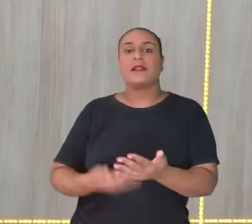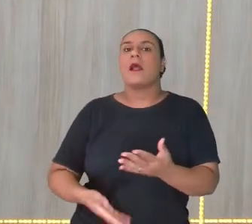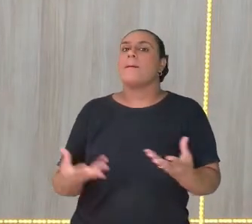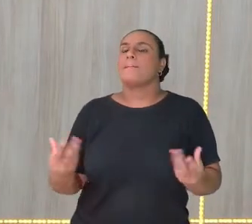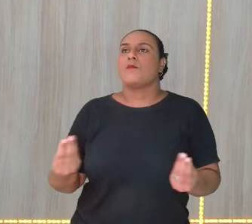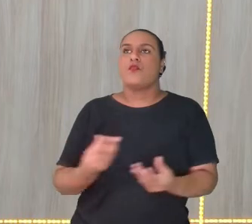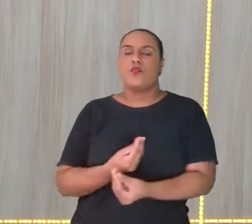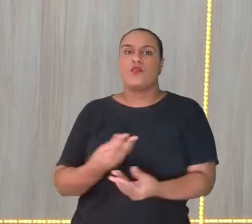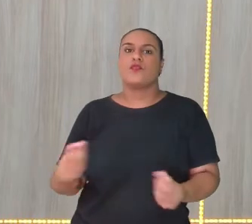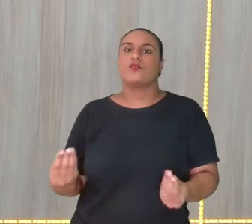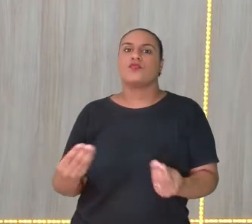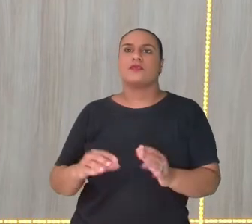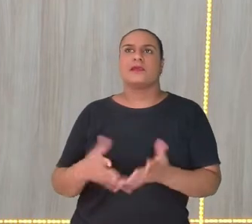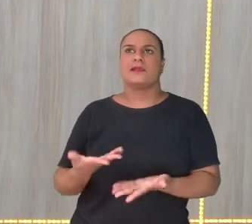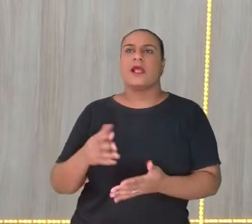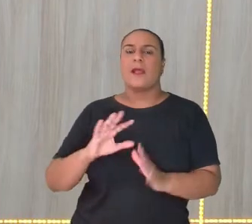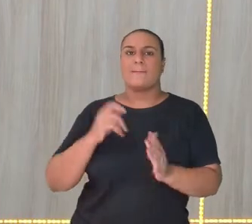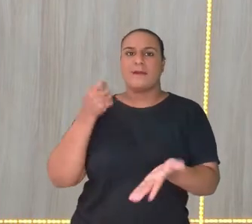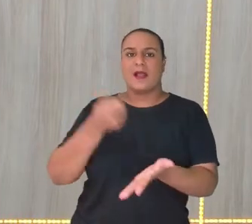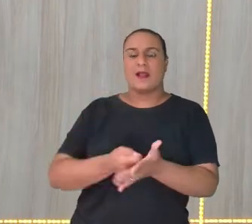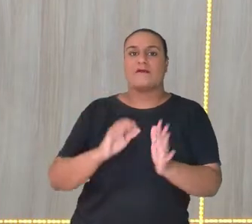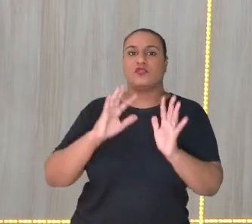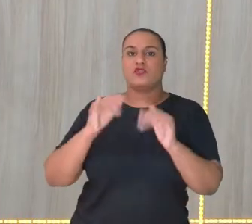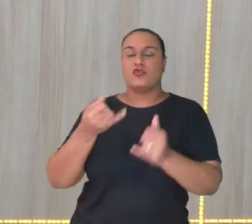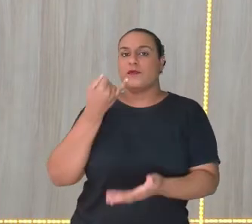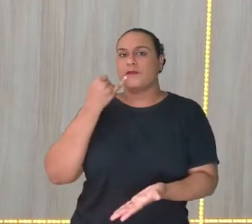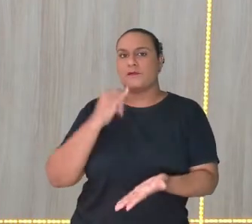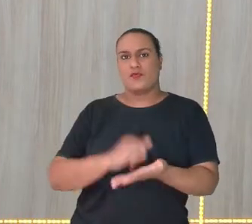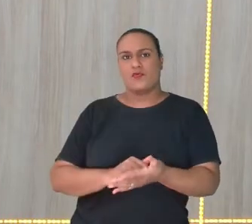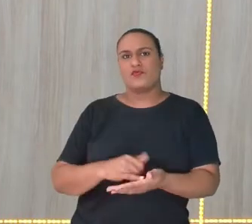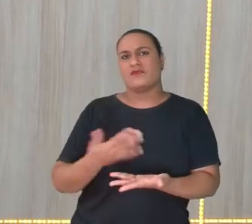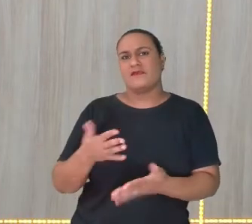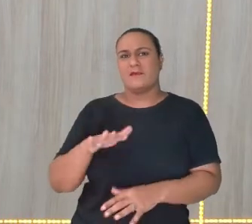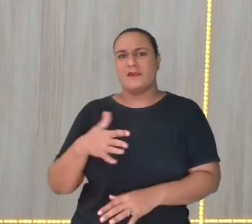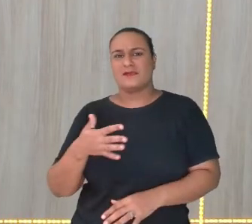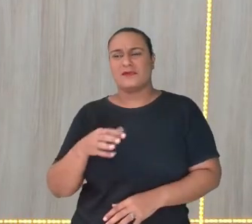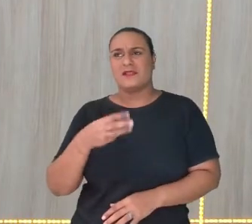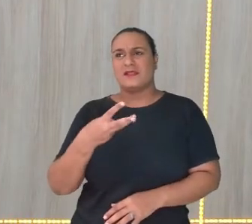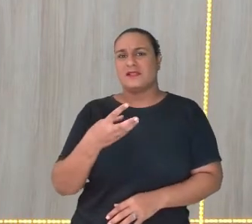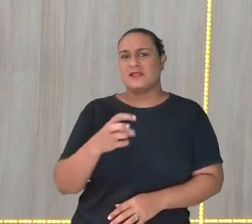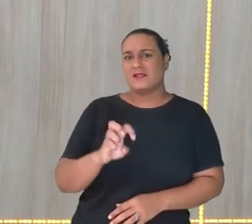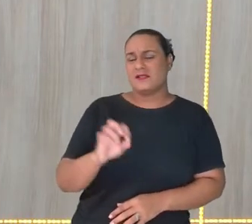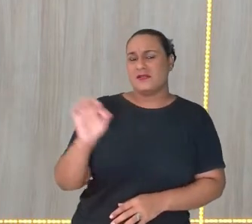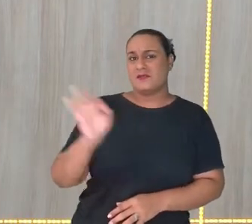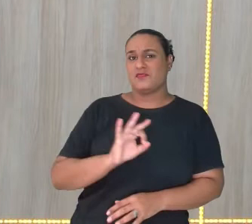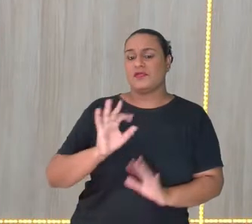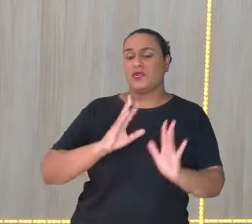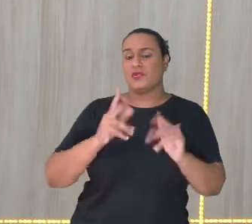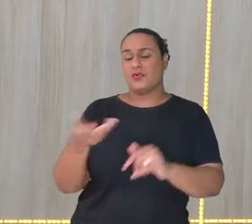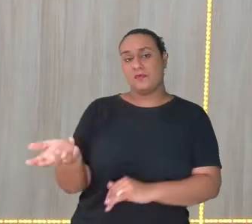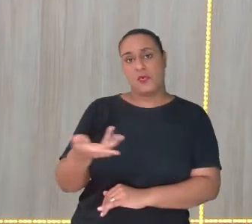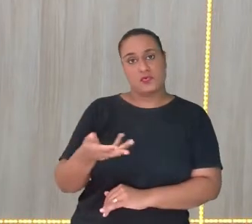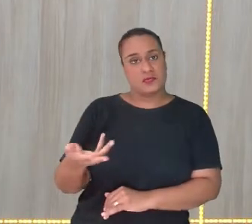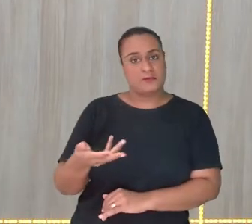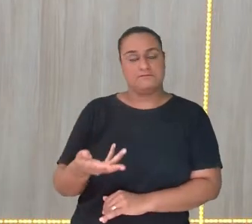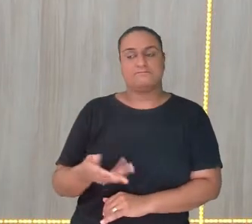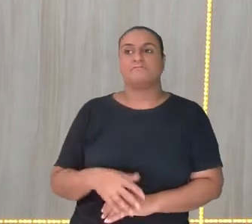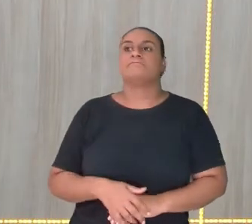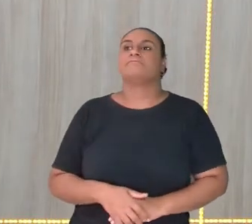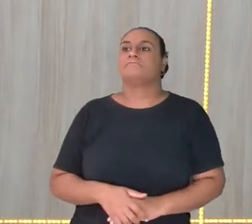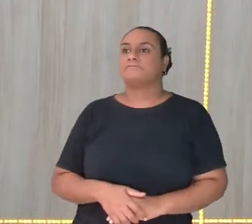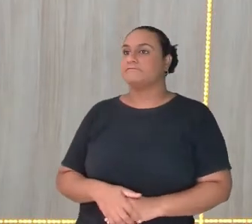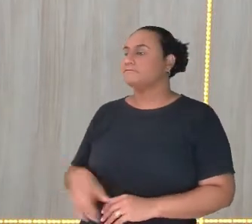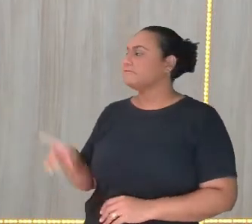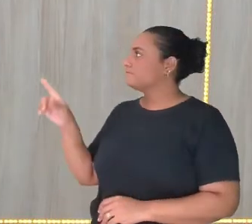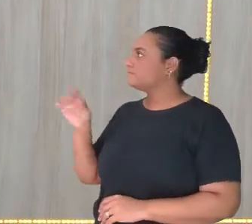tirava todos os impostos, ele ficava no máximo com 35% de toda a sua produção. Tostão